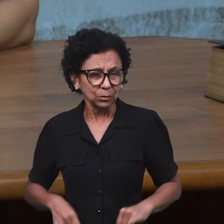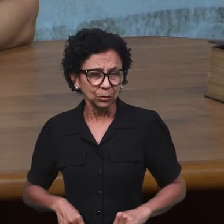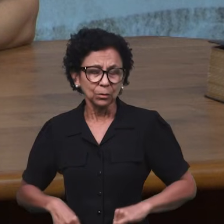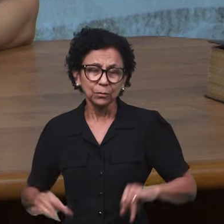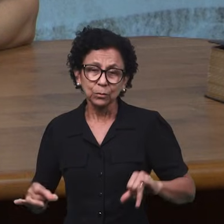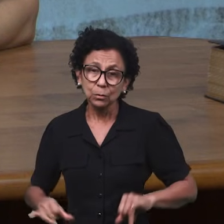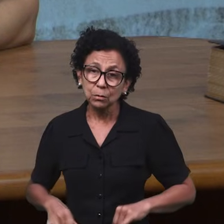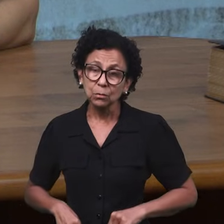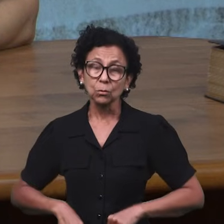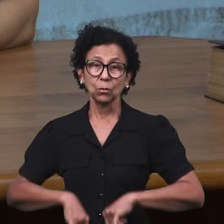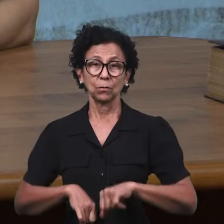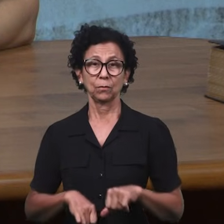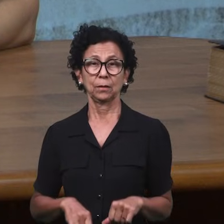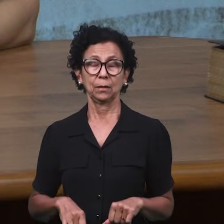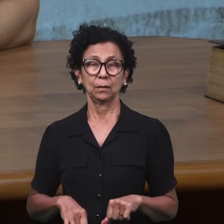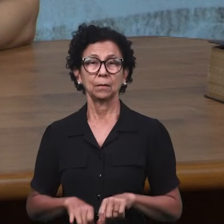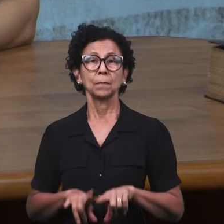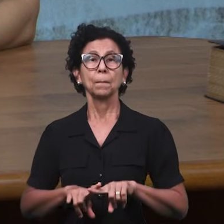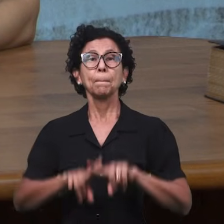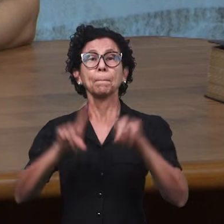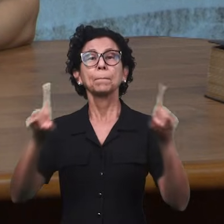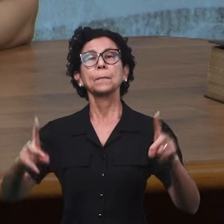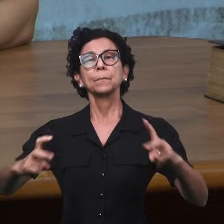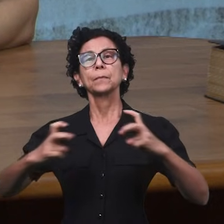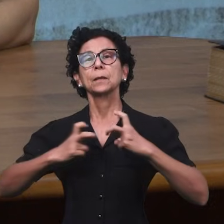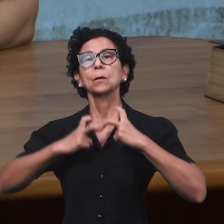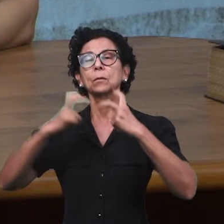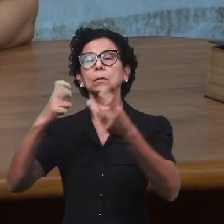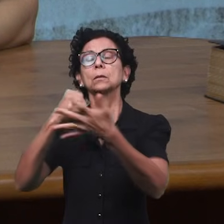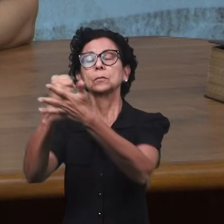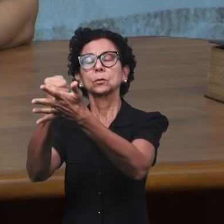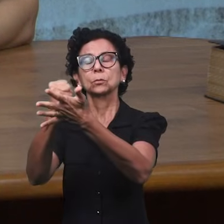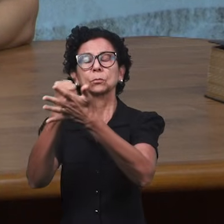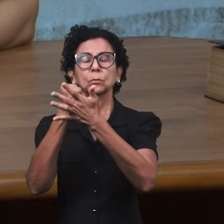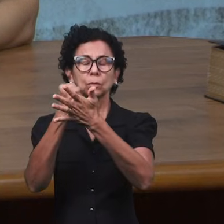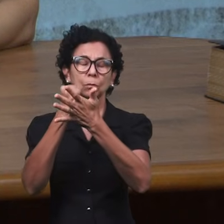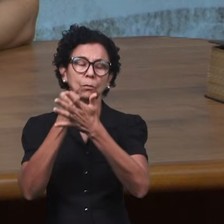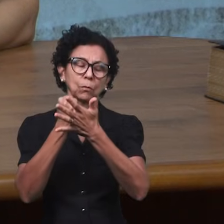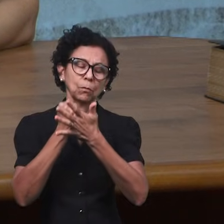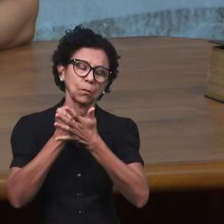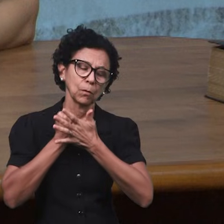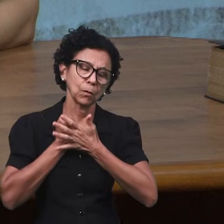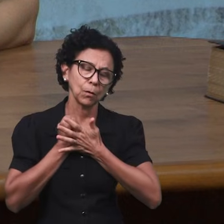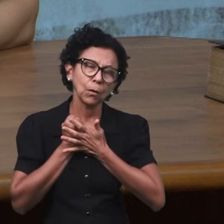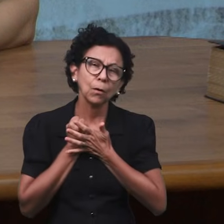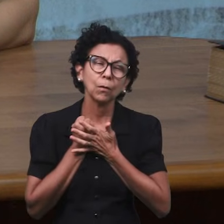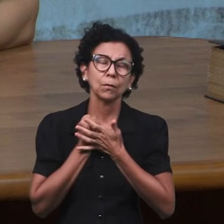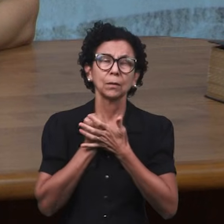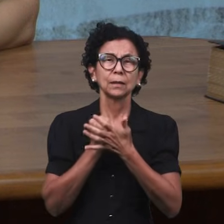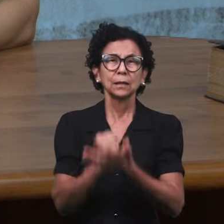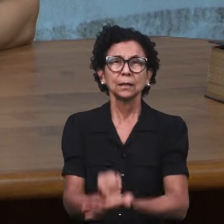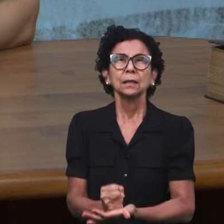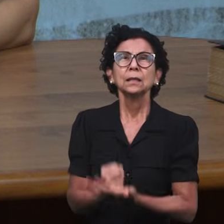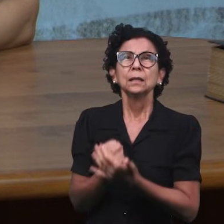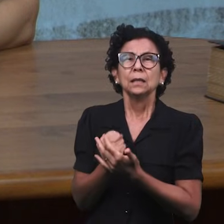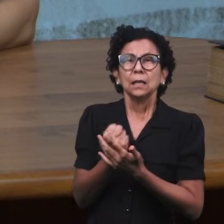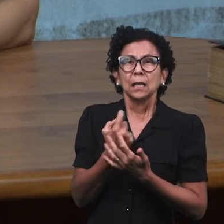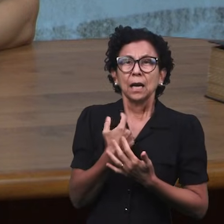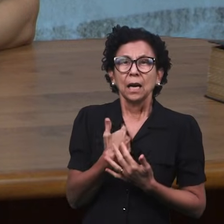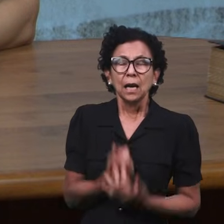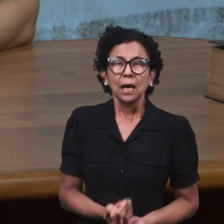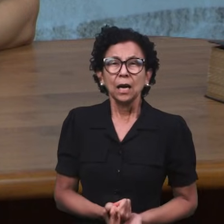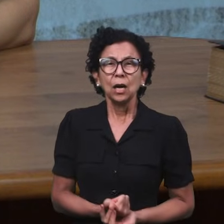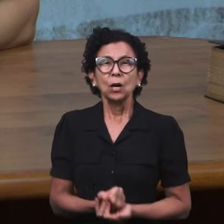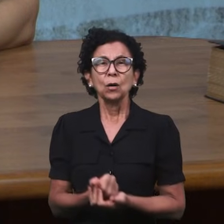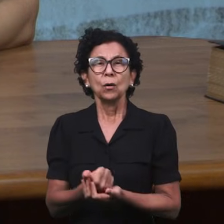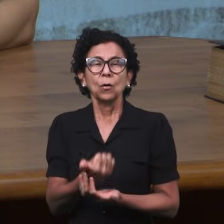Levantando-me na congregação, clamo por socorro. Irmão me fiz dos dragões